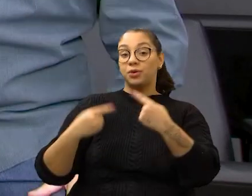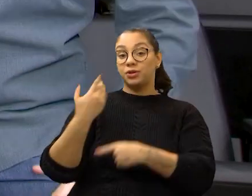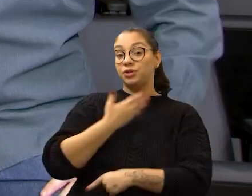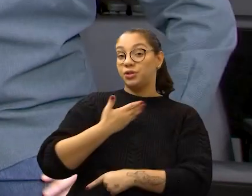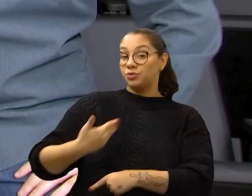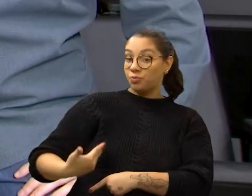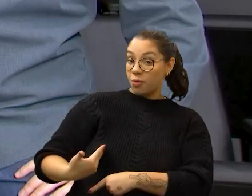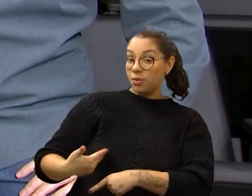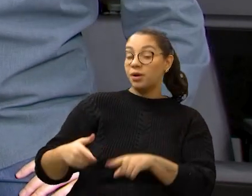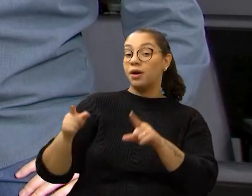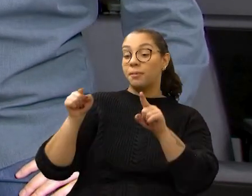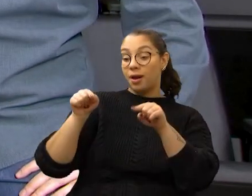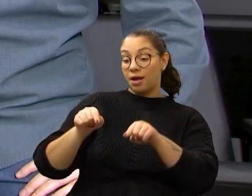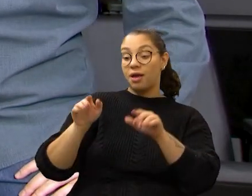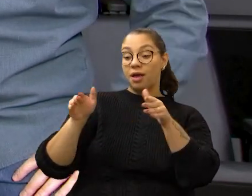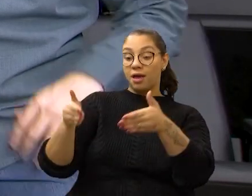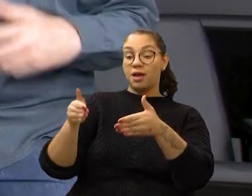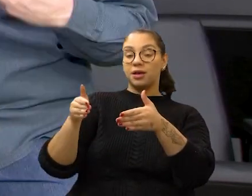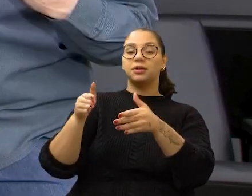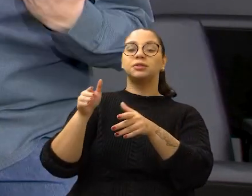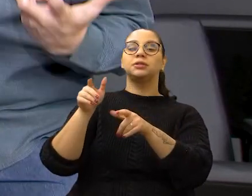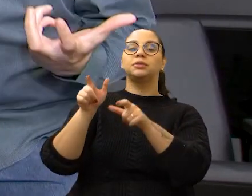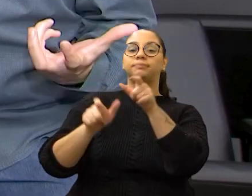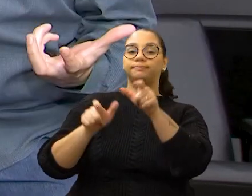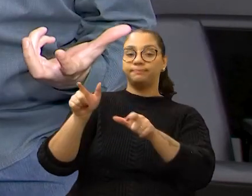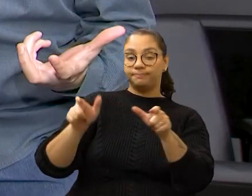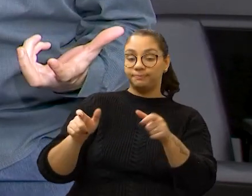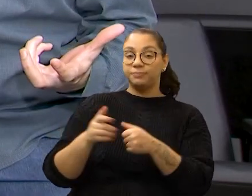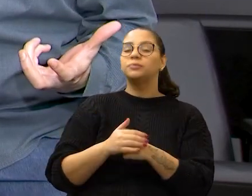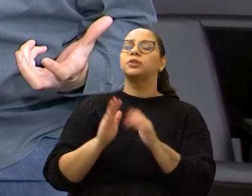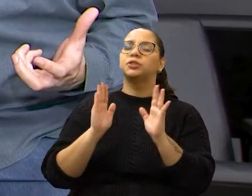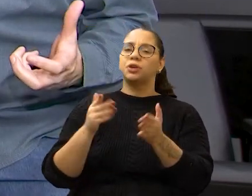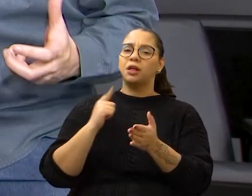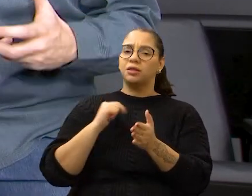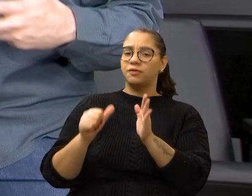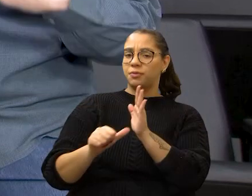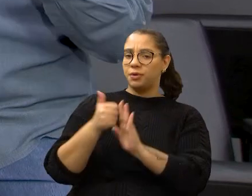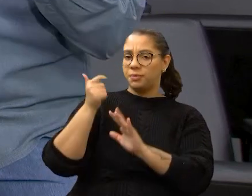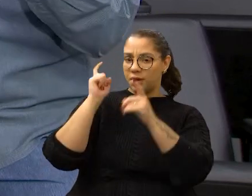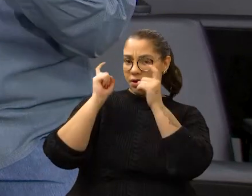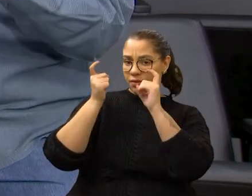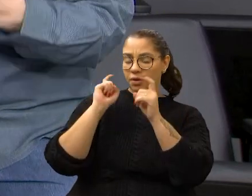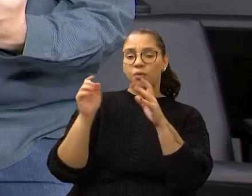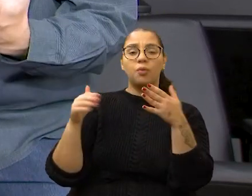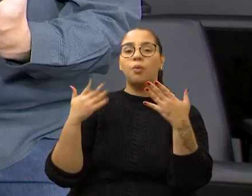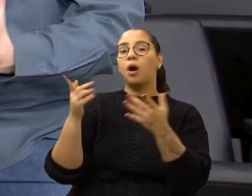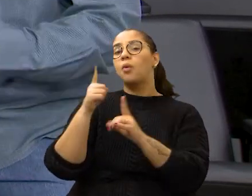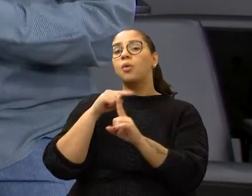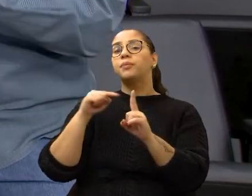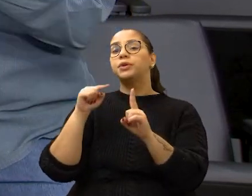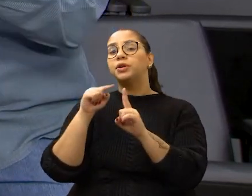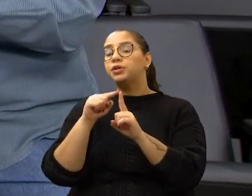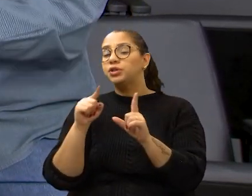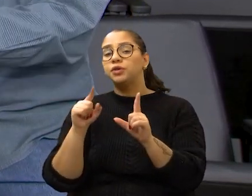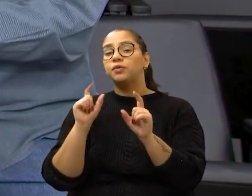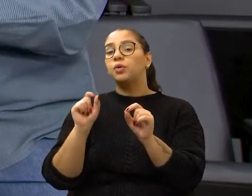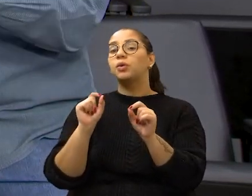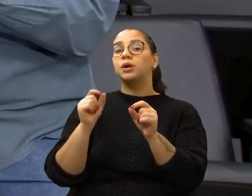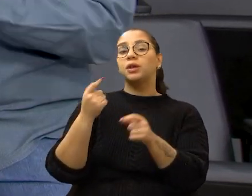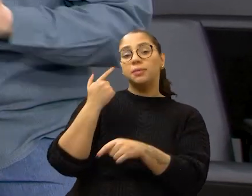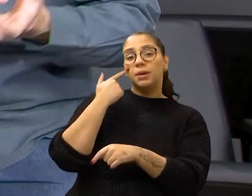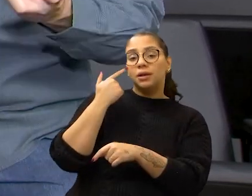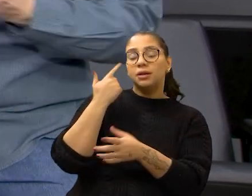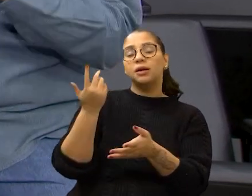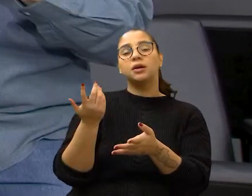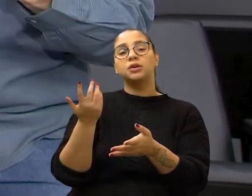públicas para este público. Nós já tivemos uma primeira reunião. Qual que é o seu objetivo? O que você